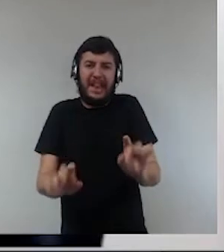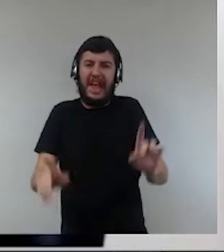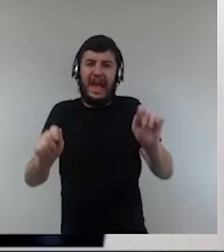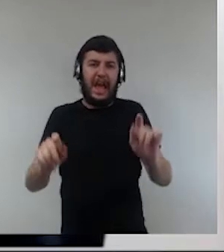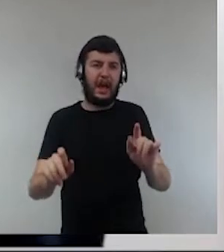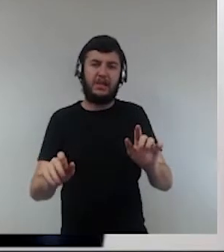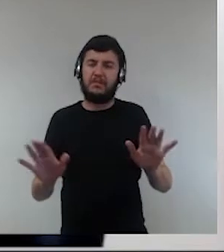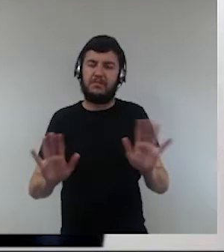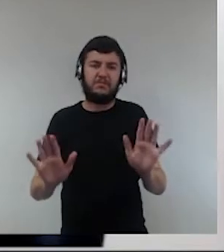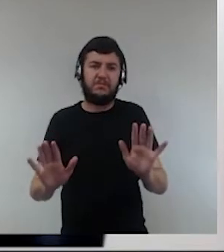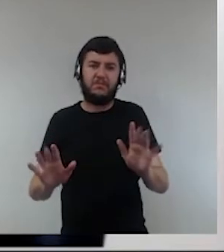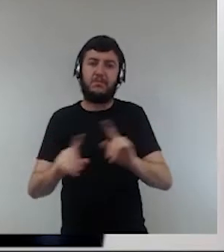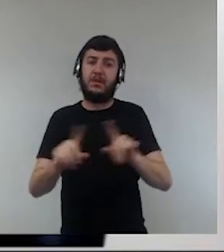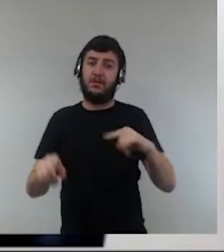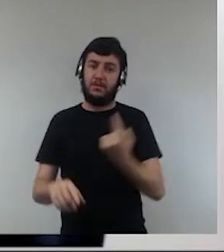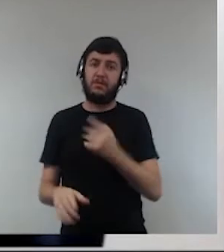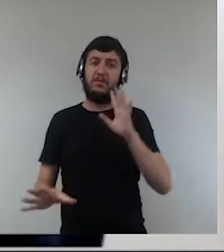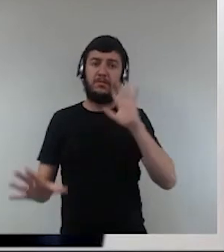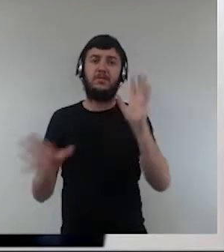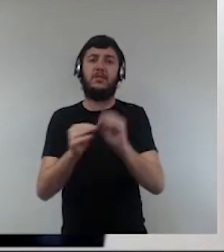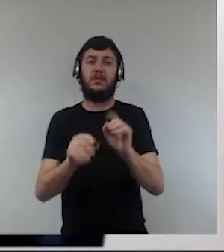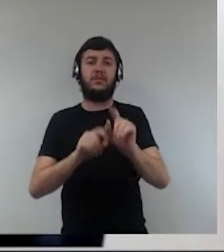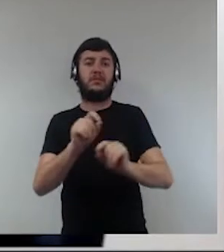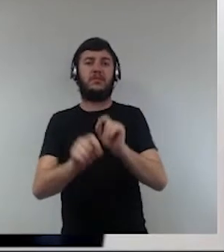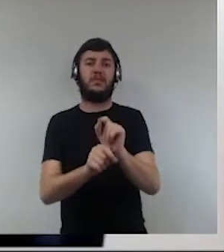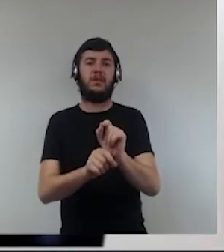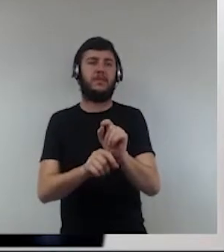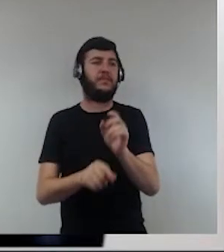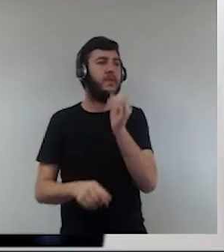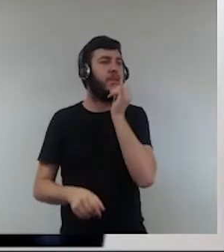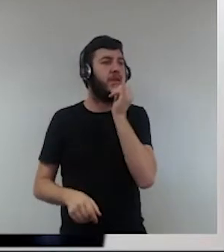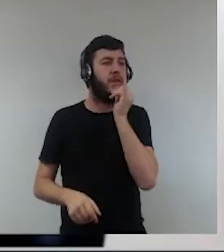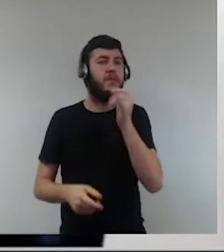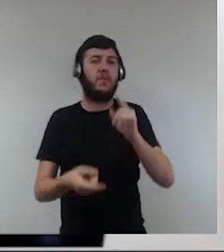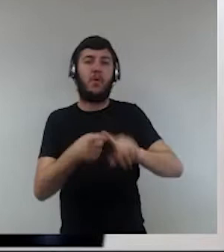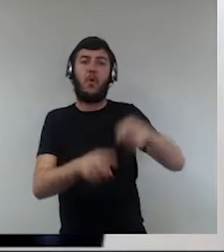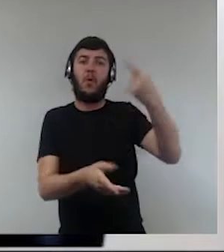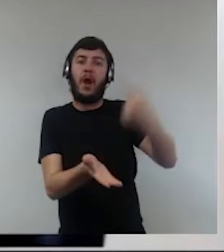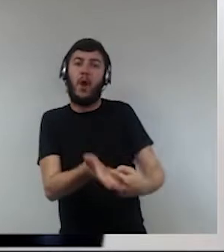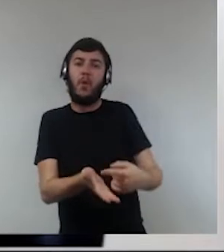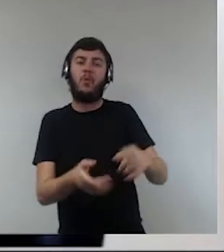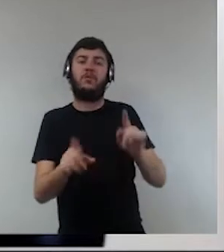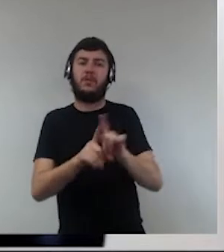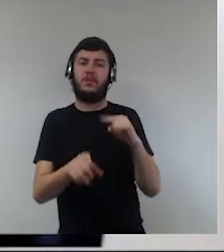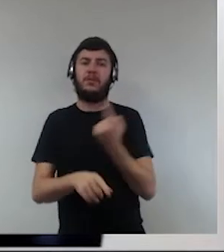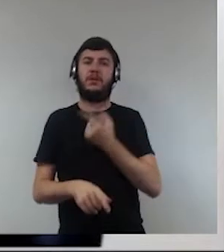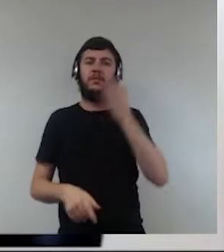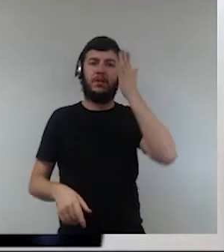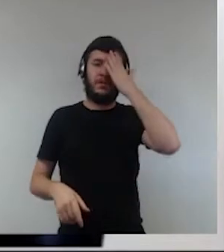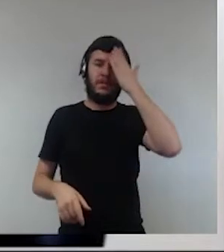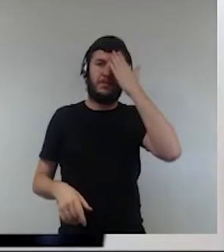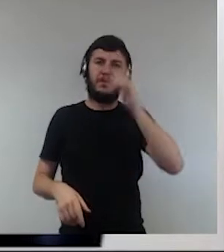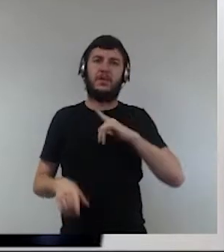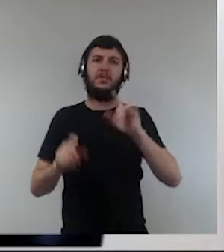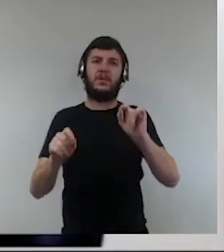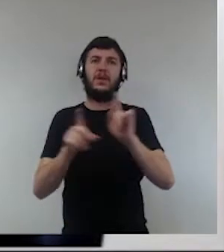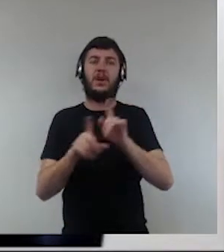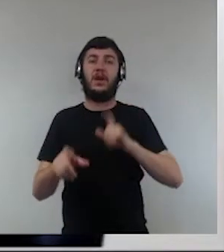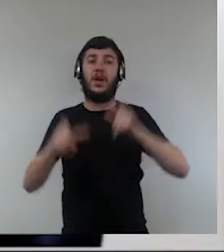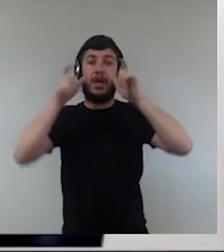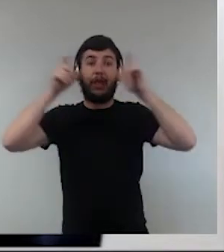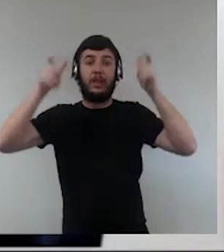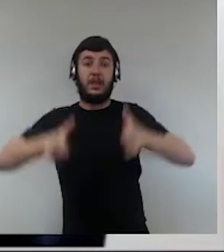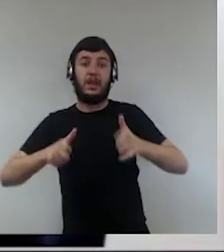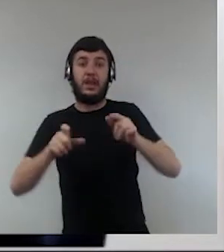processual, subentende-se que quando nós fazemos um acordo, há uma concessão recíproca de interesses e